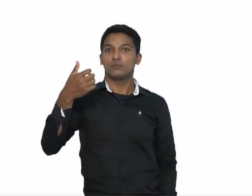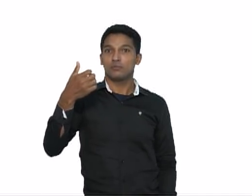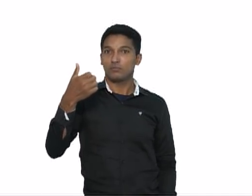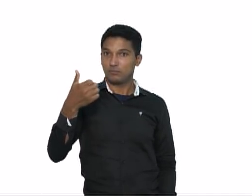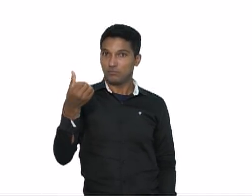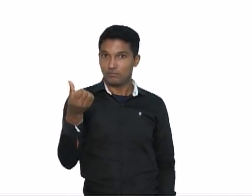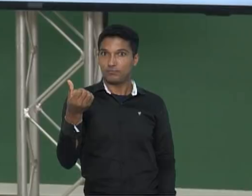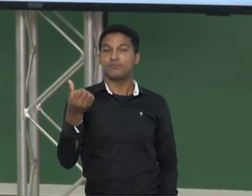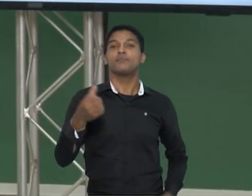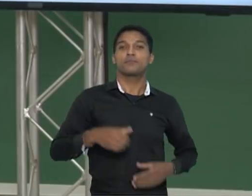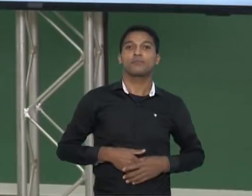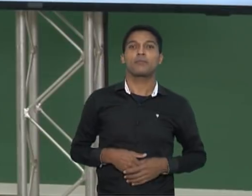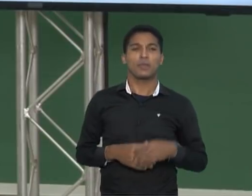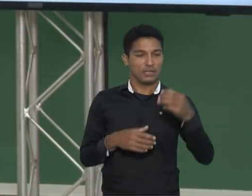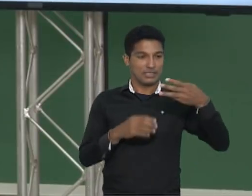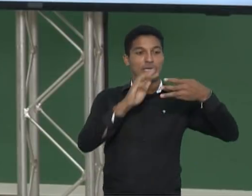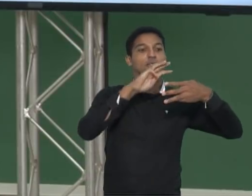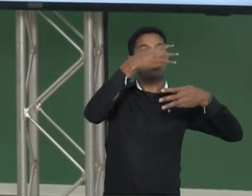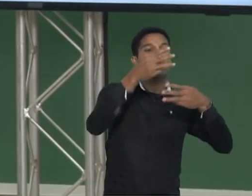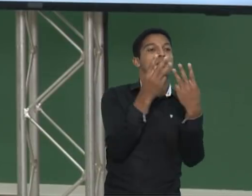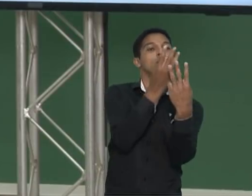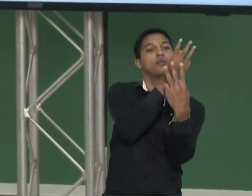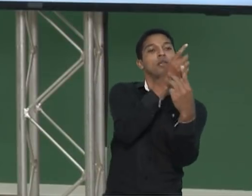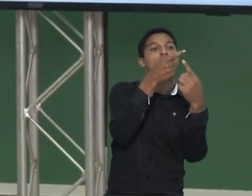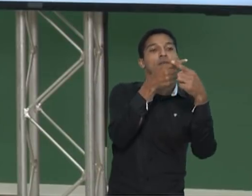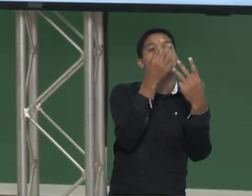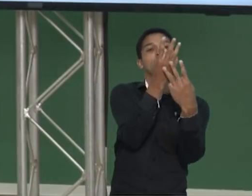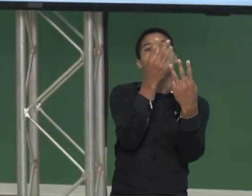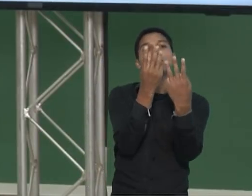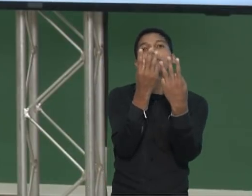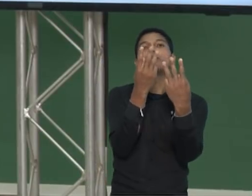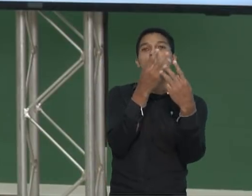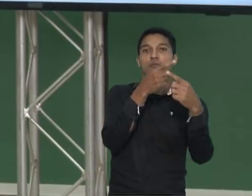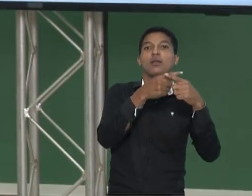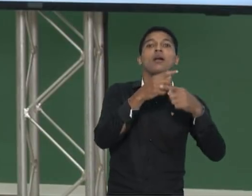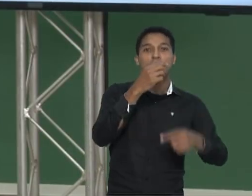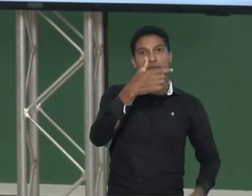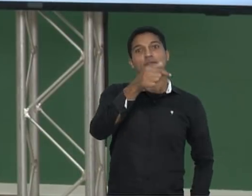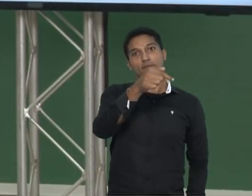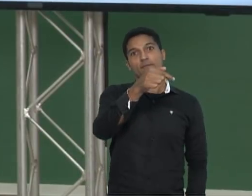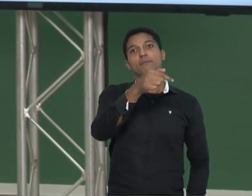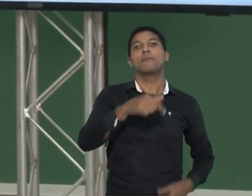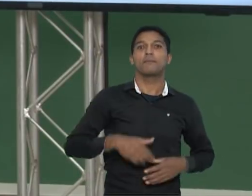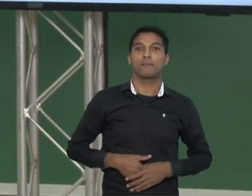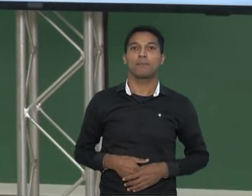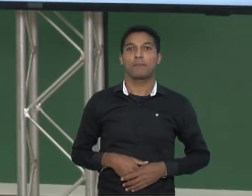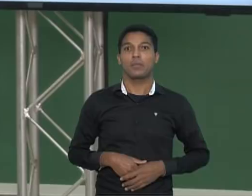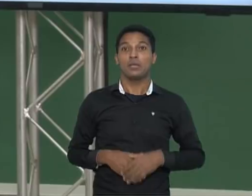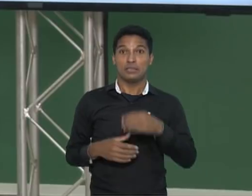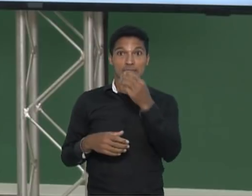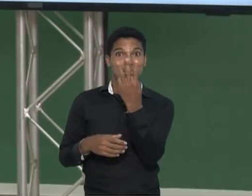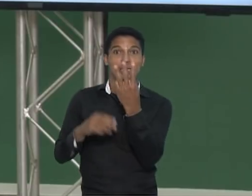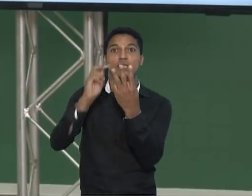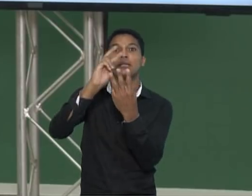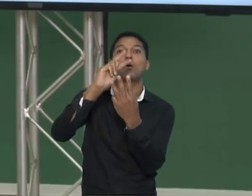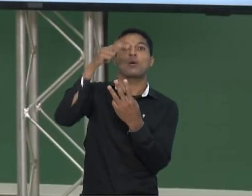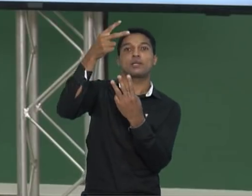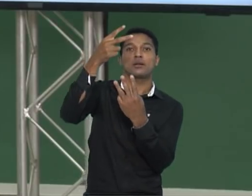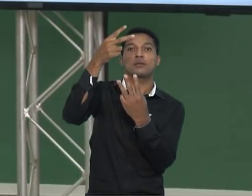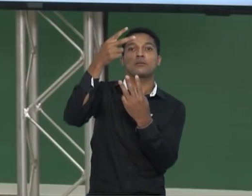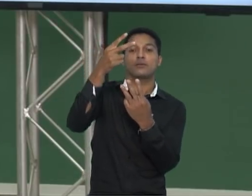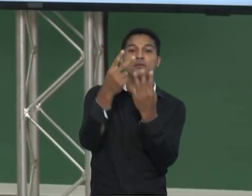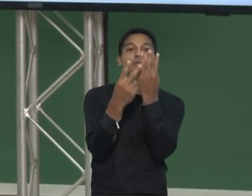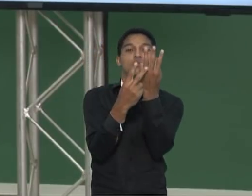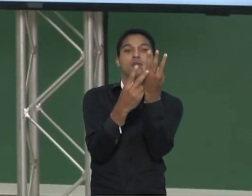3 ao cubo é 3 vezes 3 vezes 3, 27. 3 ao quadrado, 3